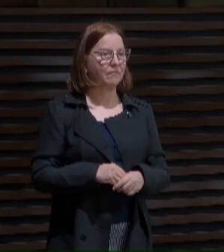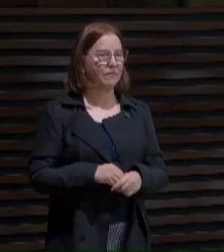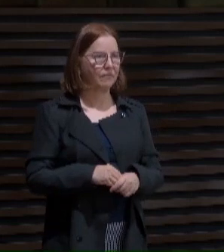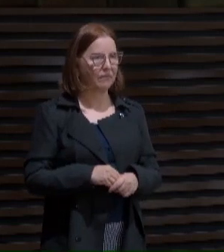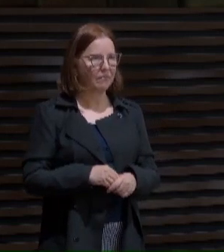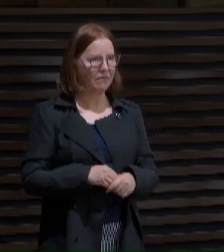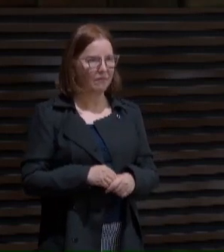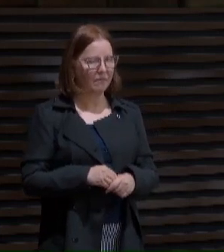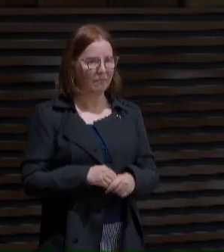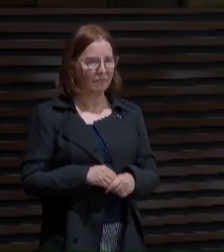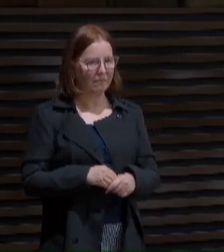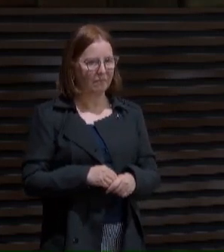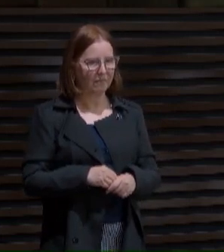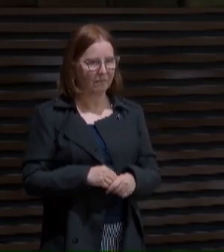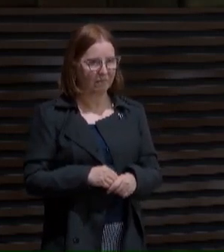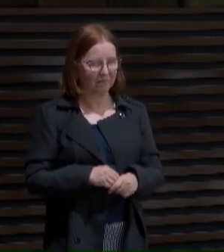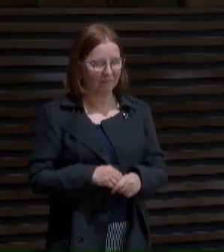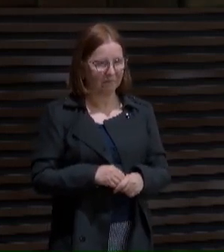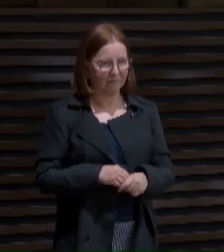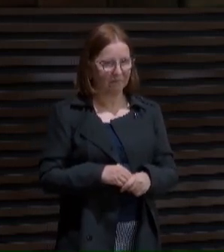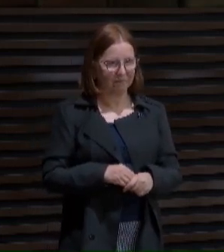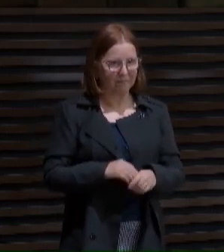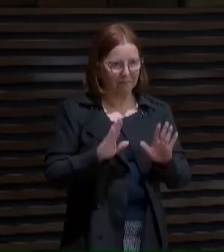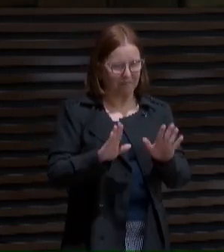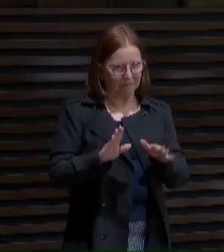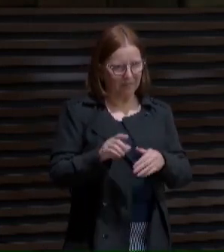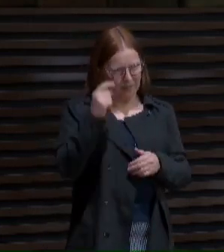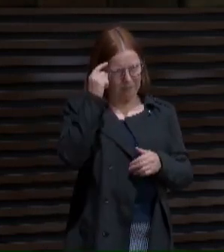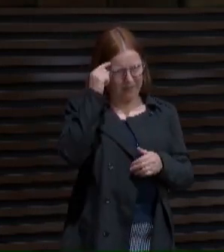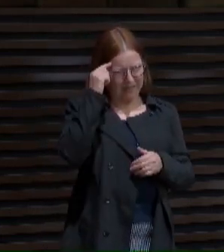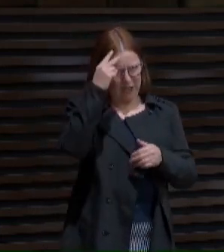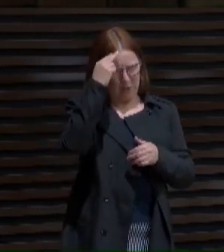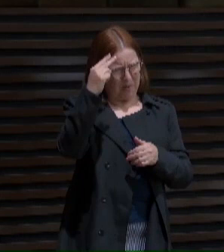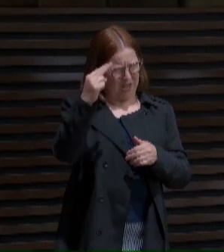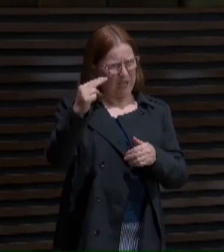Então, eu quero criar aqui uma história hipotética.